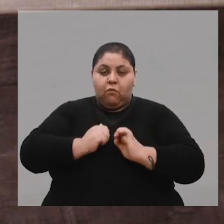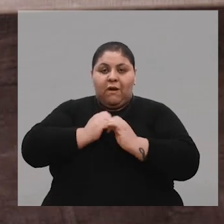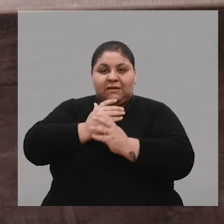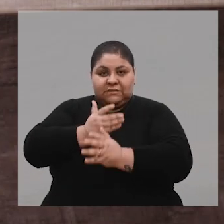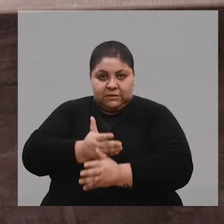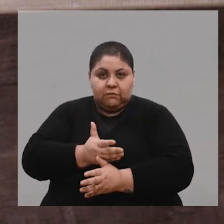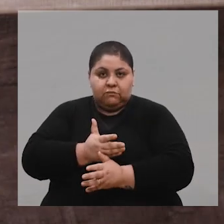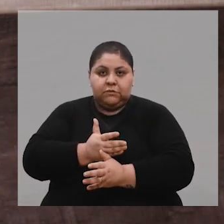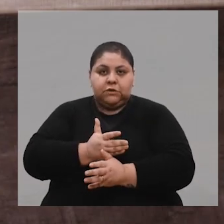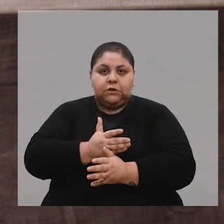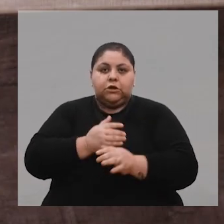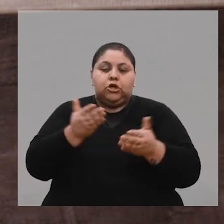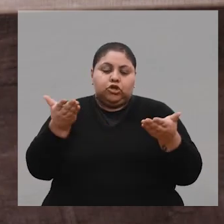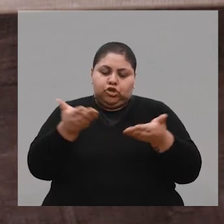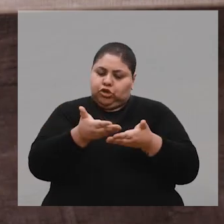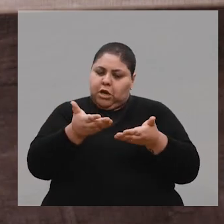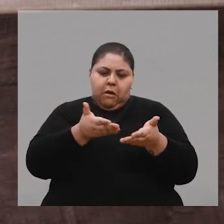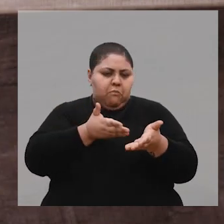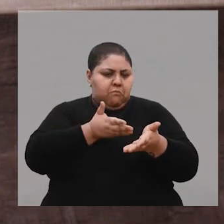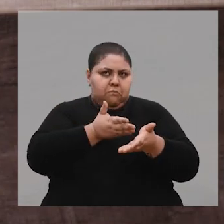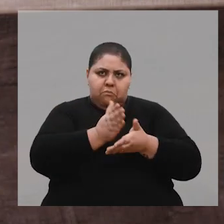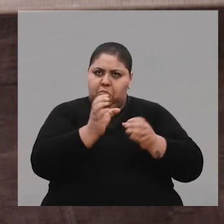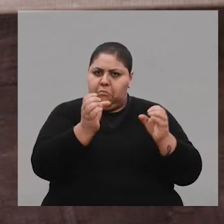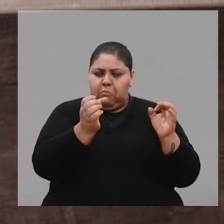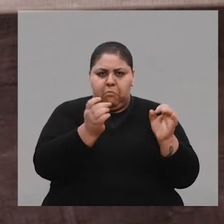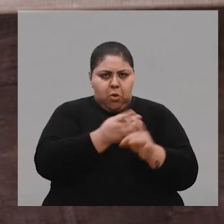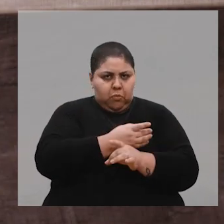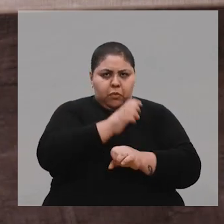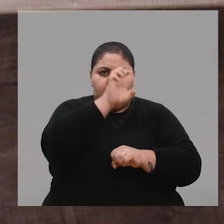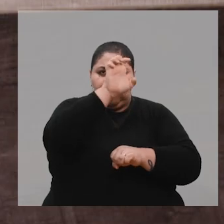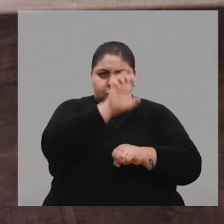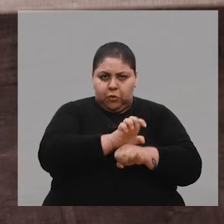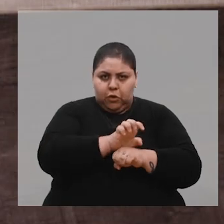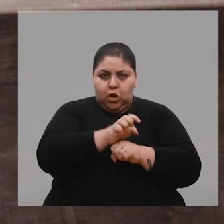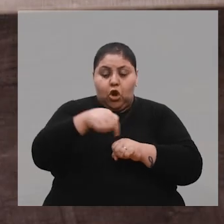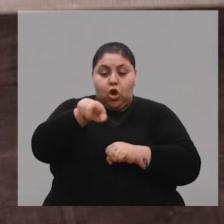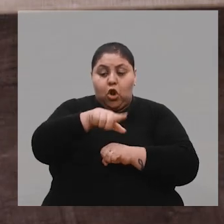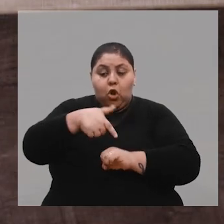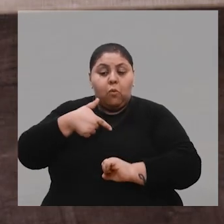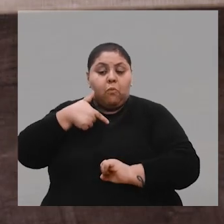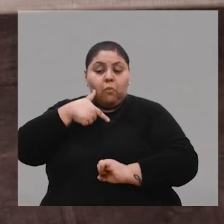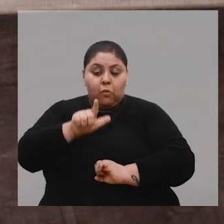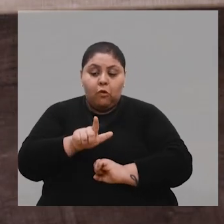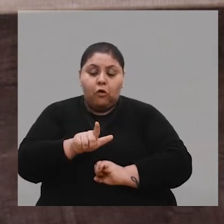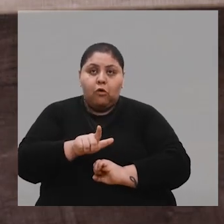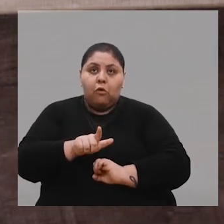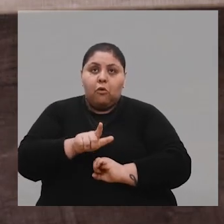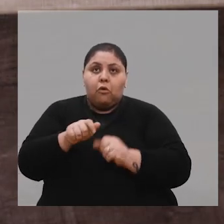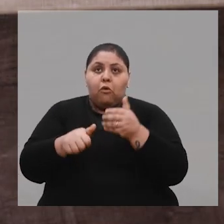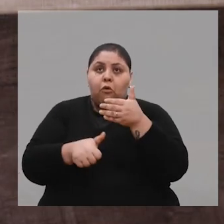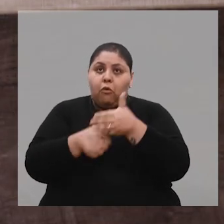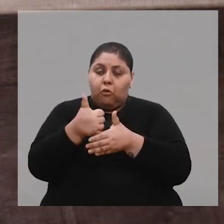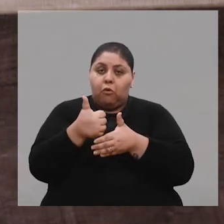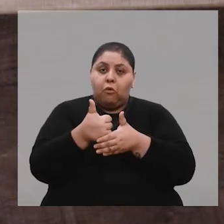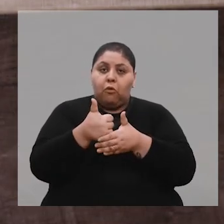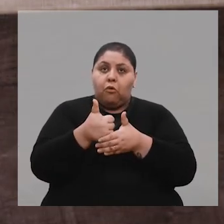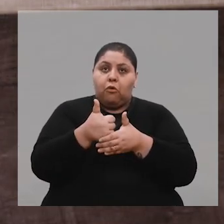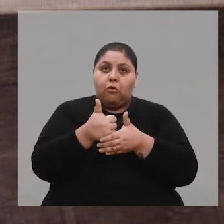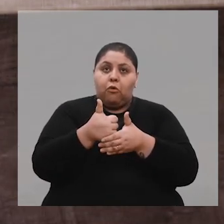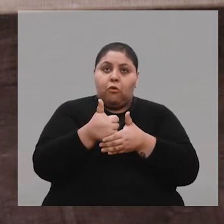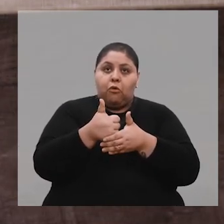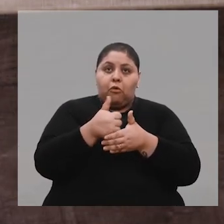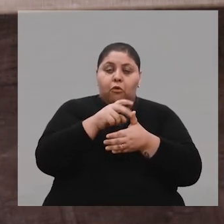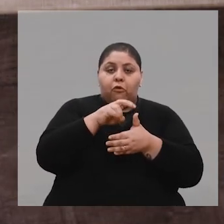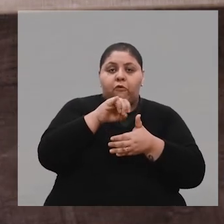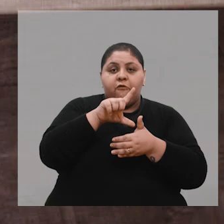civil pública já tramitada e transitada no governo do Estado, nós estamos conseguindo ver uma viabilidade de uma